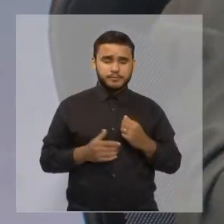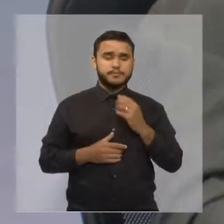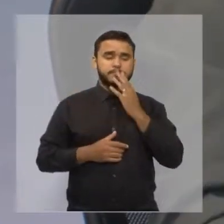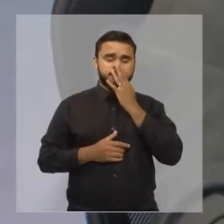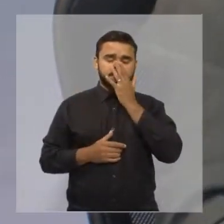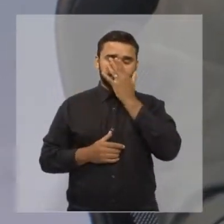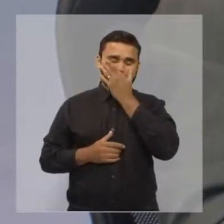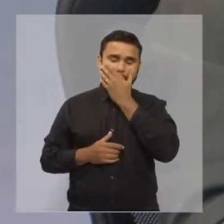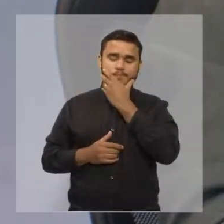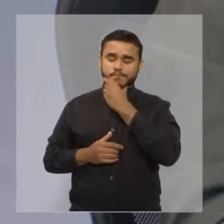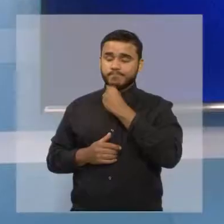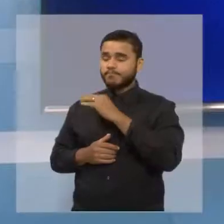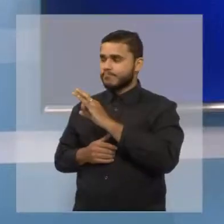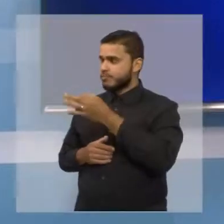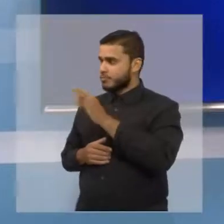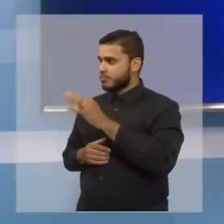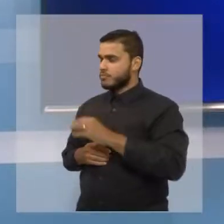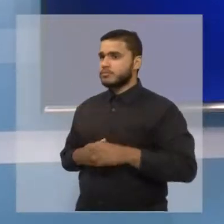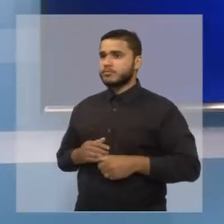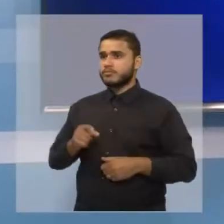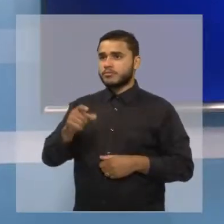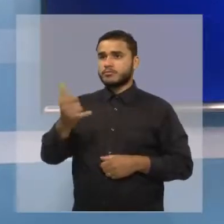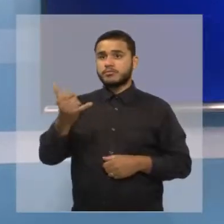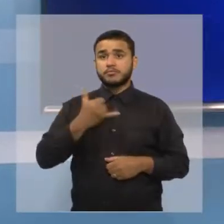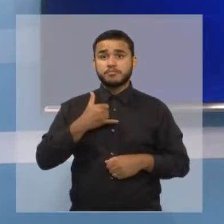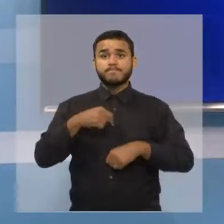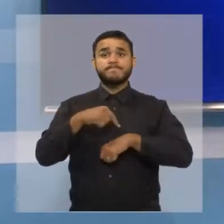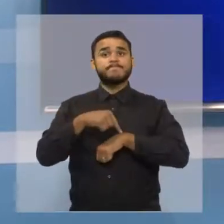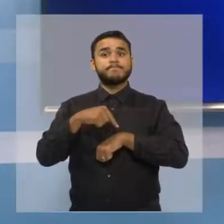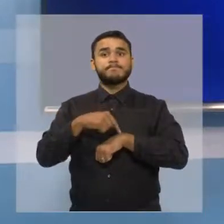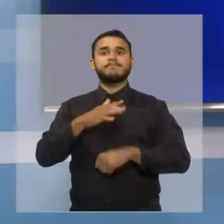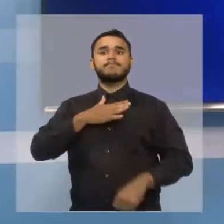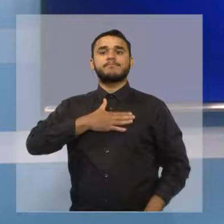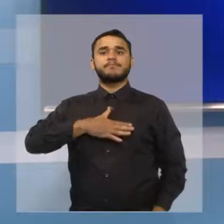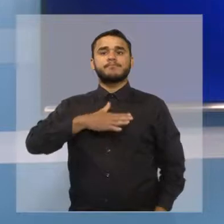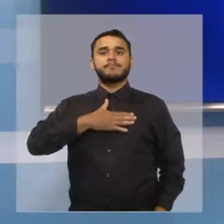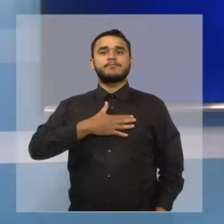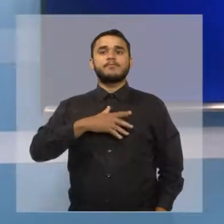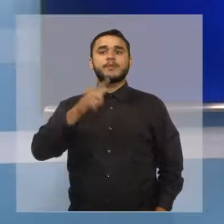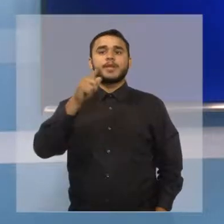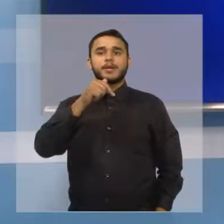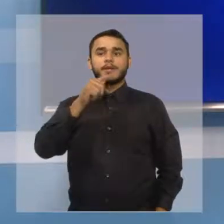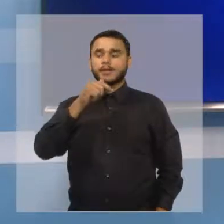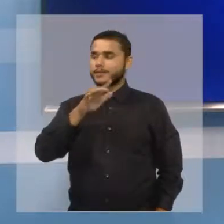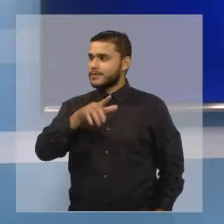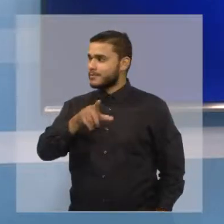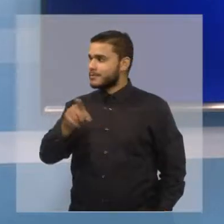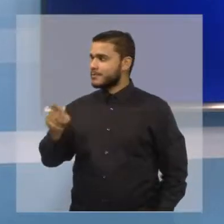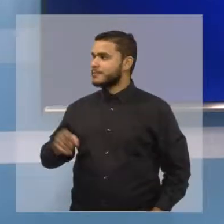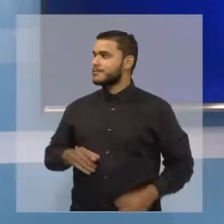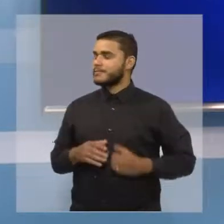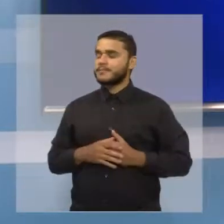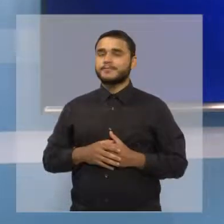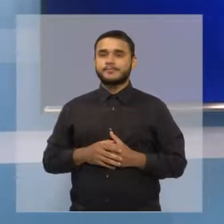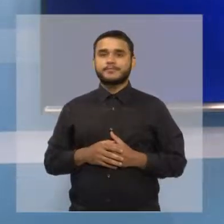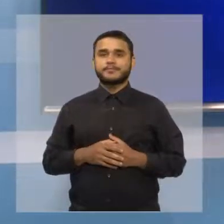Mas uma coisa não me exclui. Deixa eu fazer o nosso primeiro intervalo, que a produção já me avisa que nós temos que parar aqui para tomar uma água. Tá?